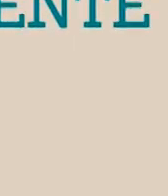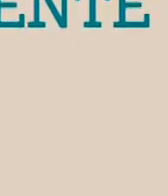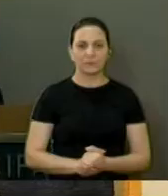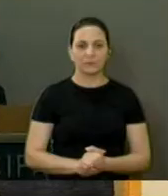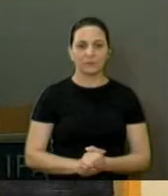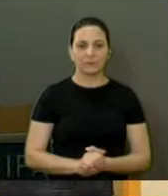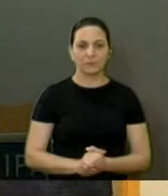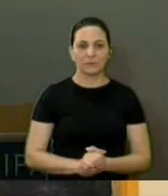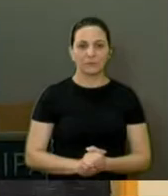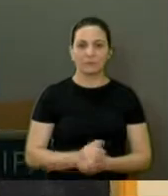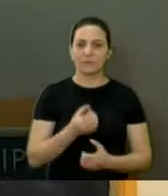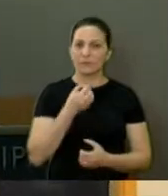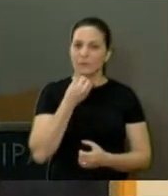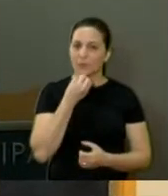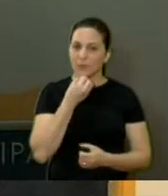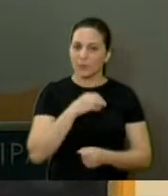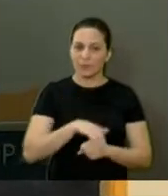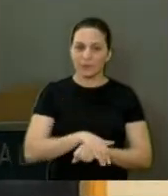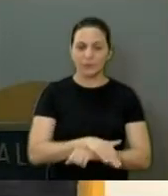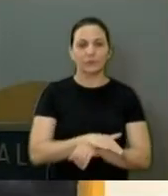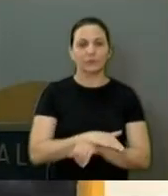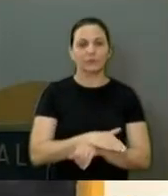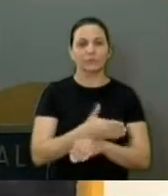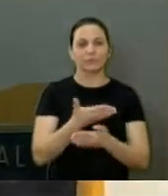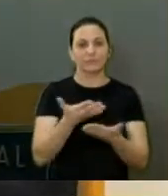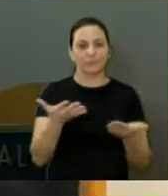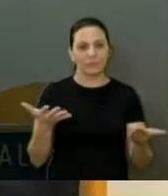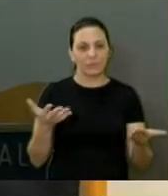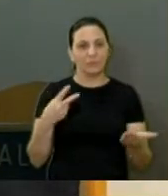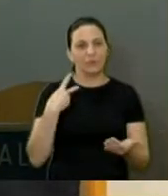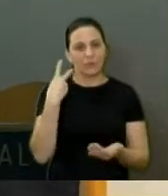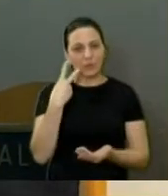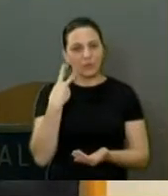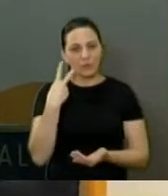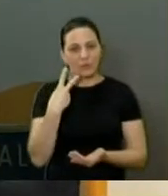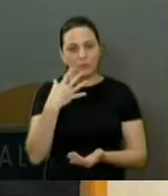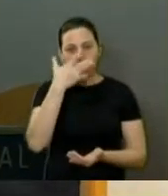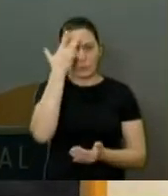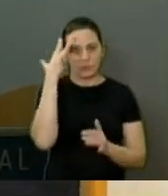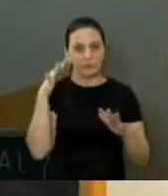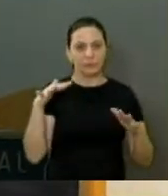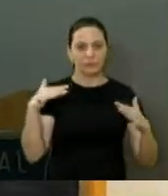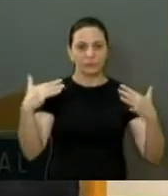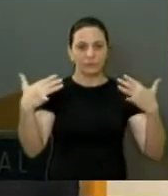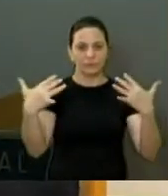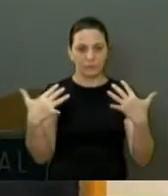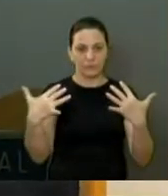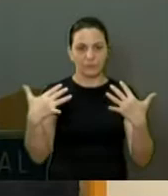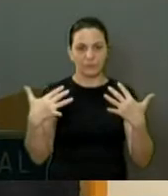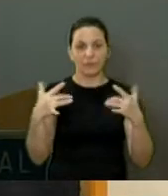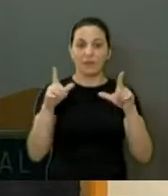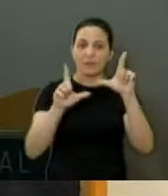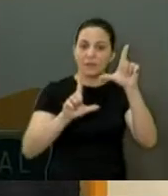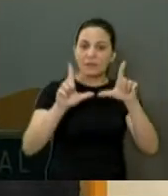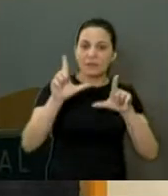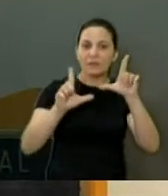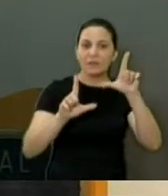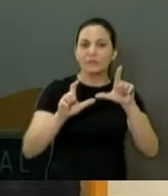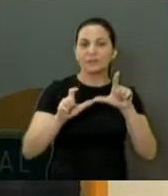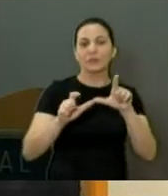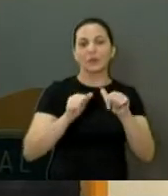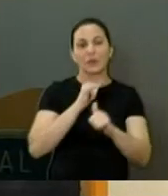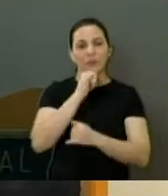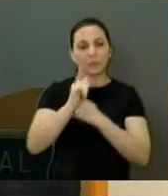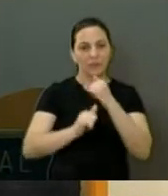boa noite a mesa os vereadores o povo nos assiste é companhia em casa pelas redes sociais